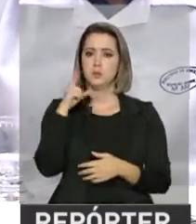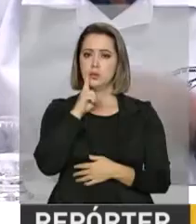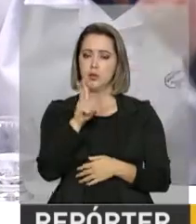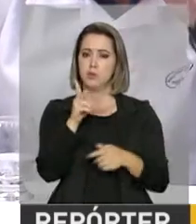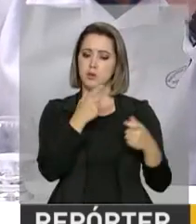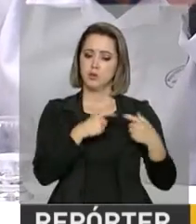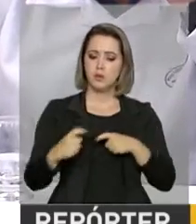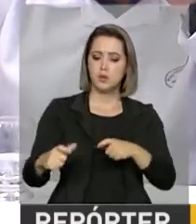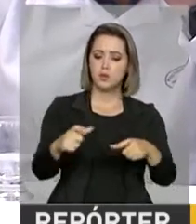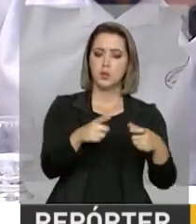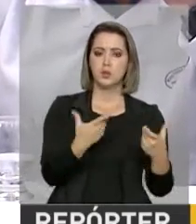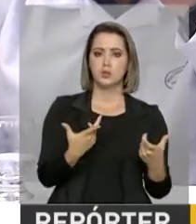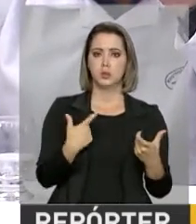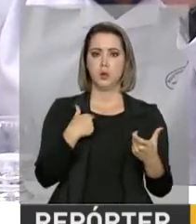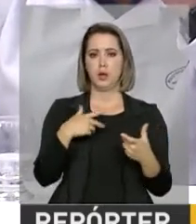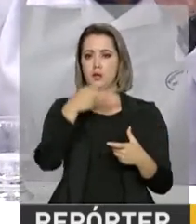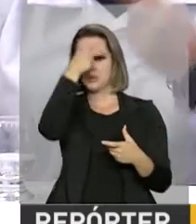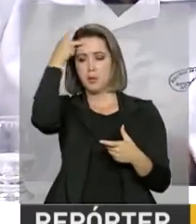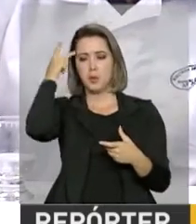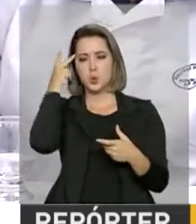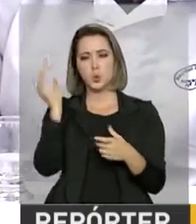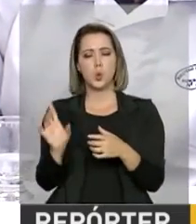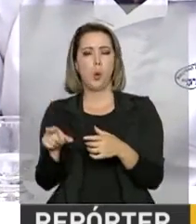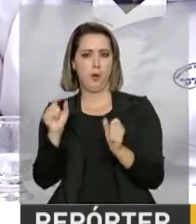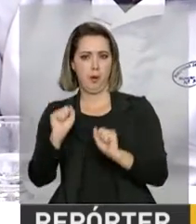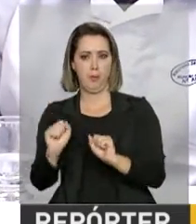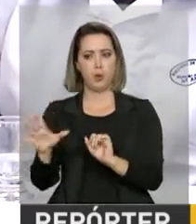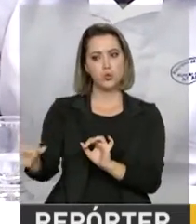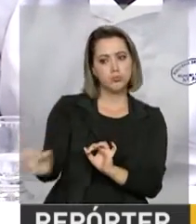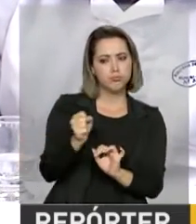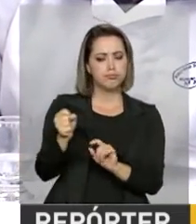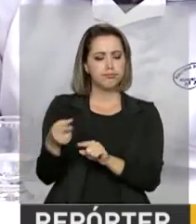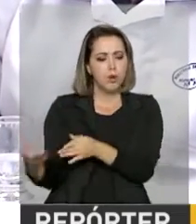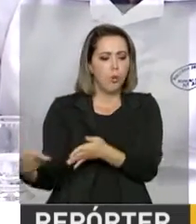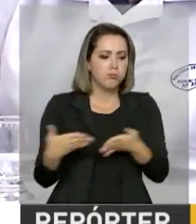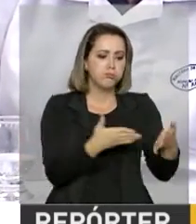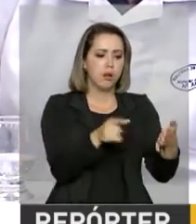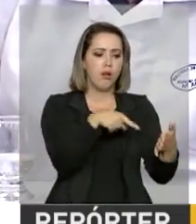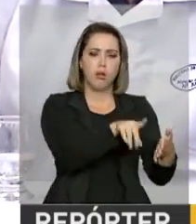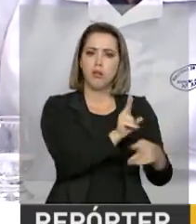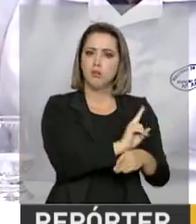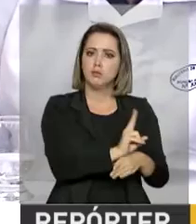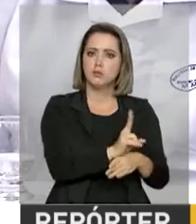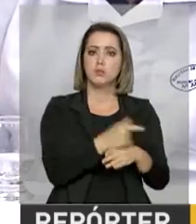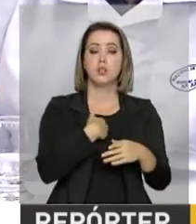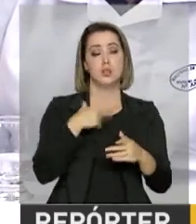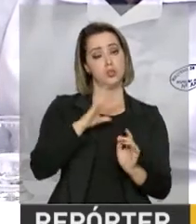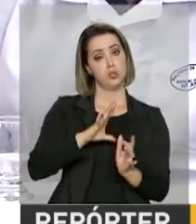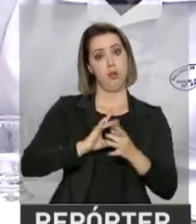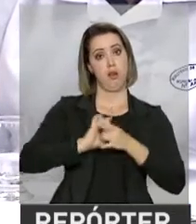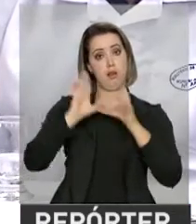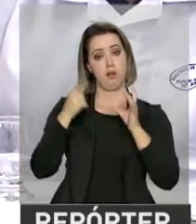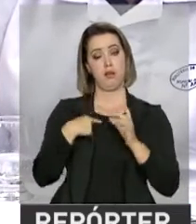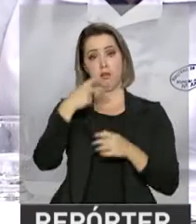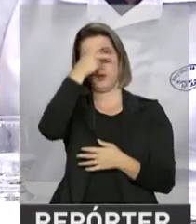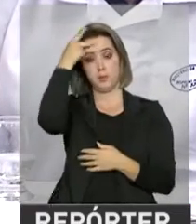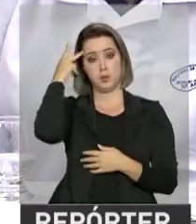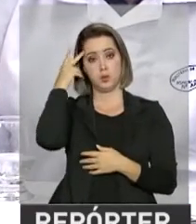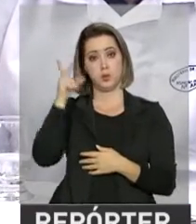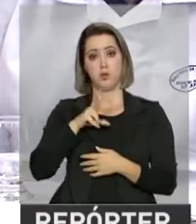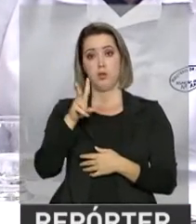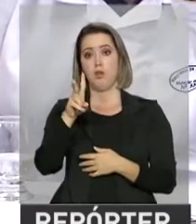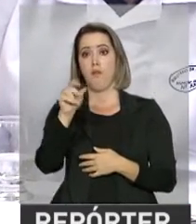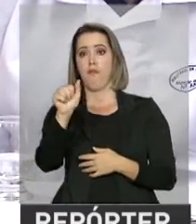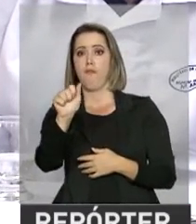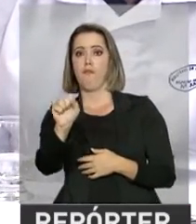temos gente em excesso que pode ser retirada, e abrimos as remoções voluntárias, dizendo, olha, abriu vaga em